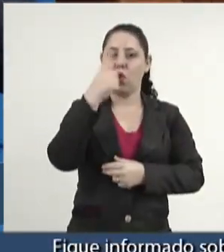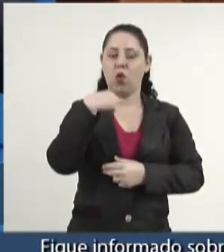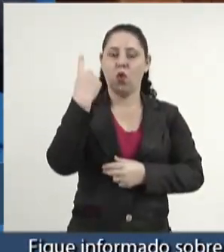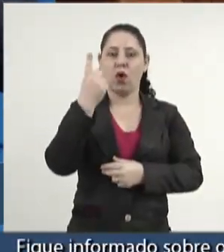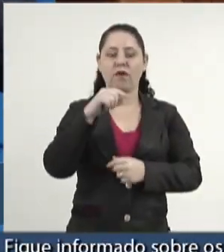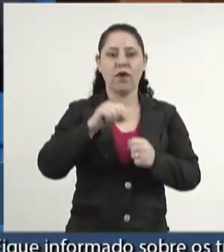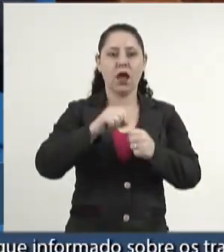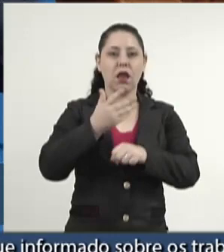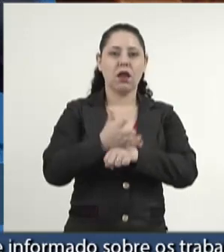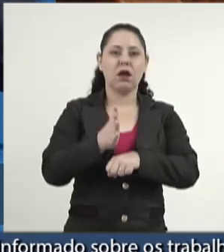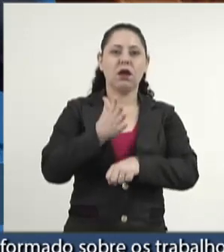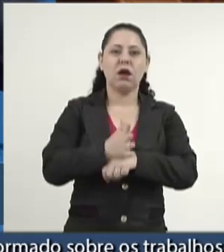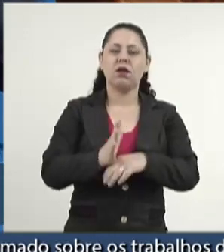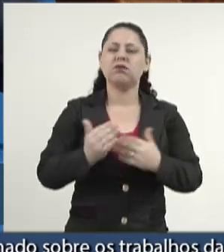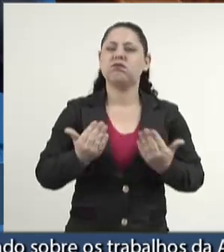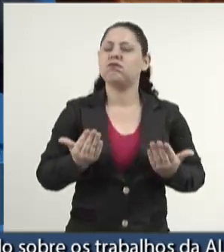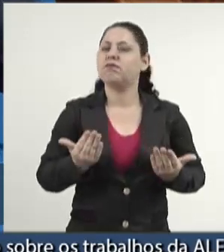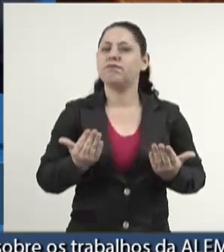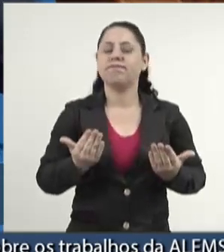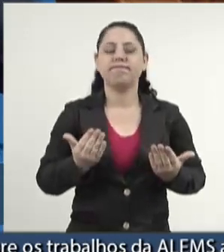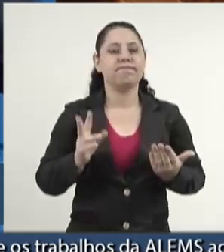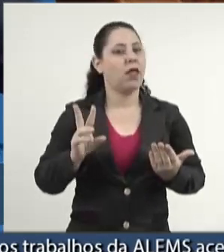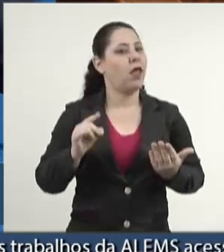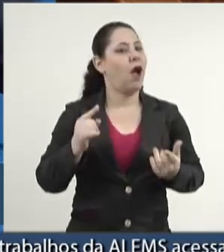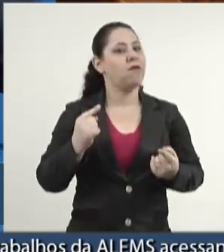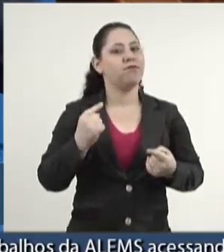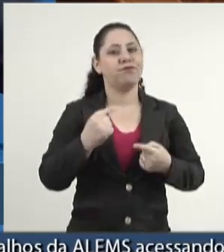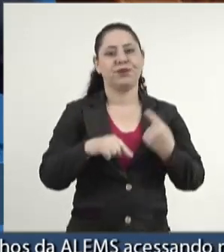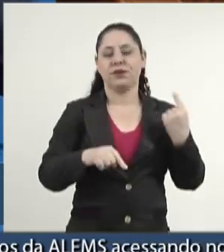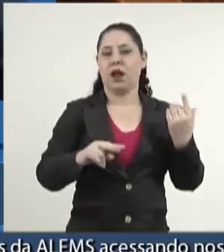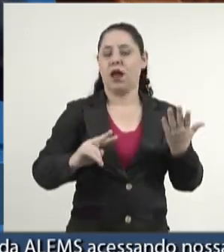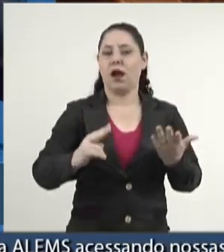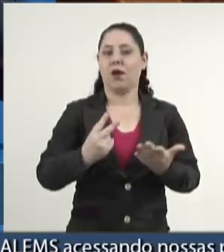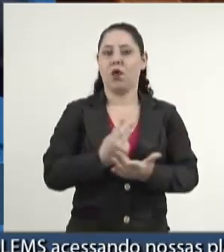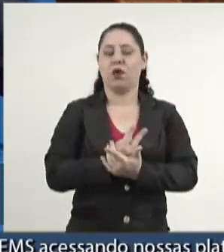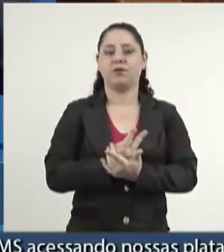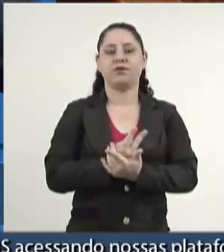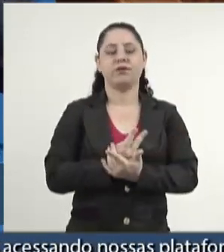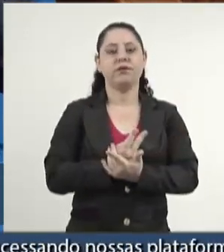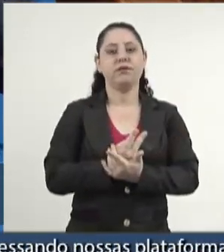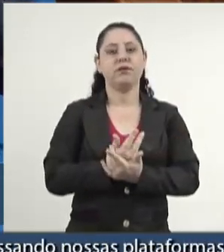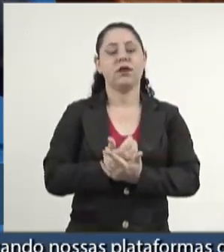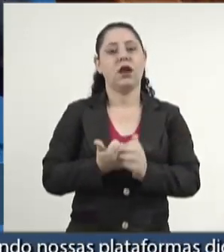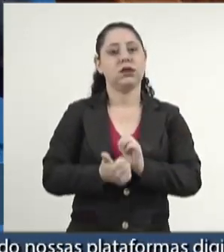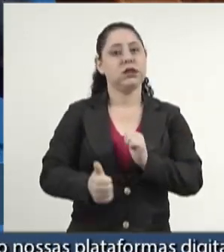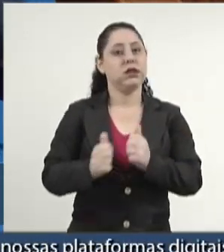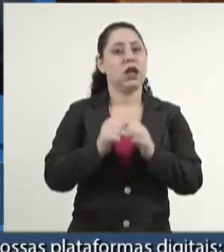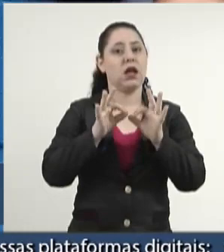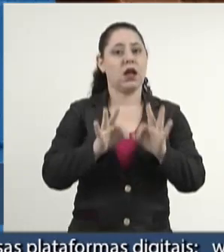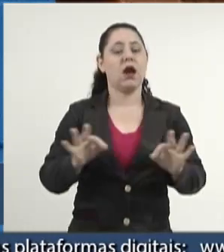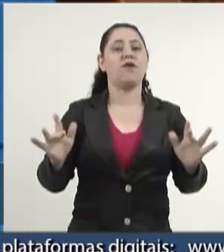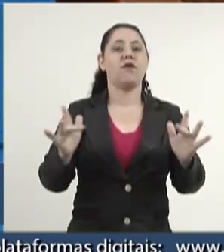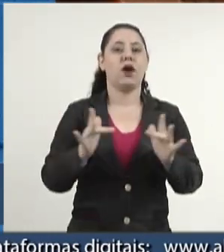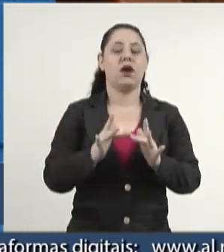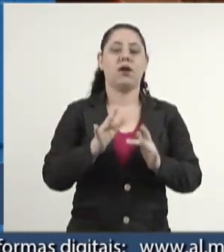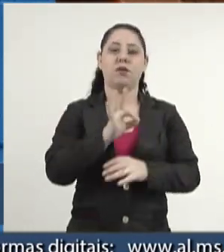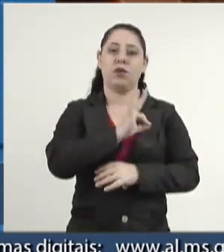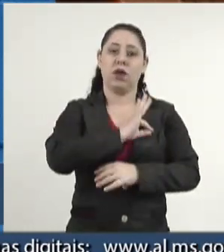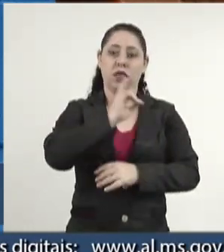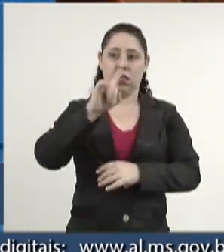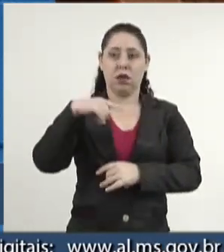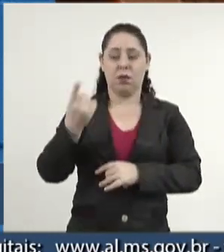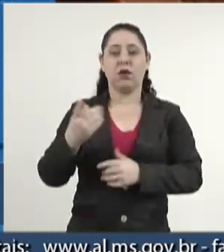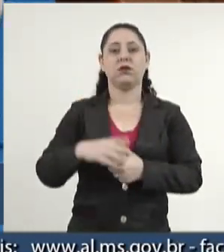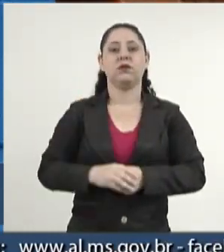fazer o teste. Então, não é a condição adequada para a realização desse teste. O policial depois